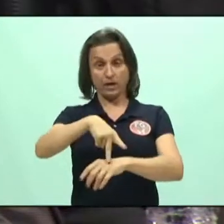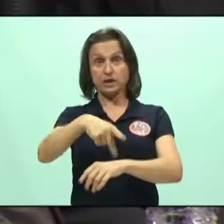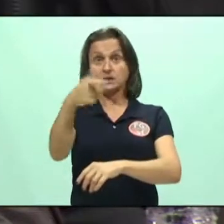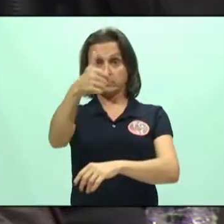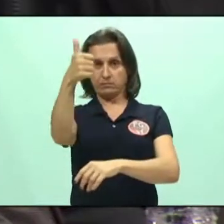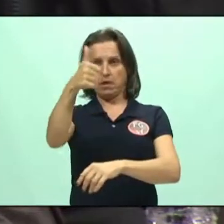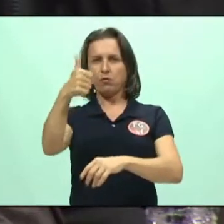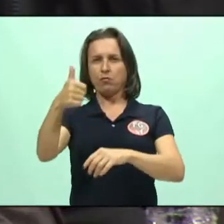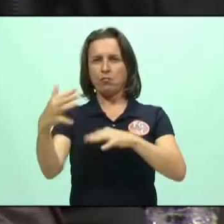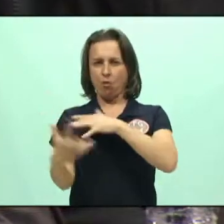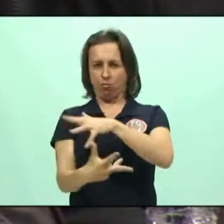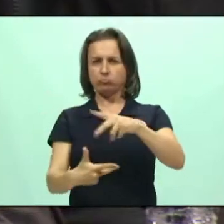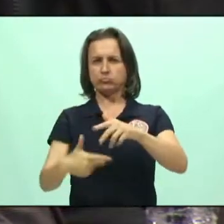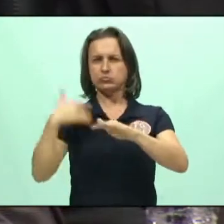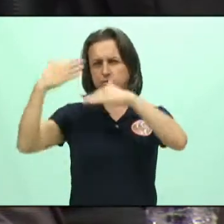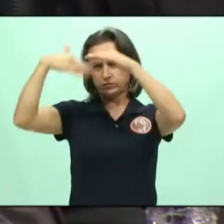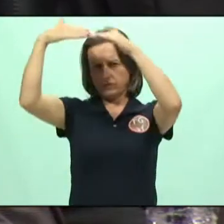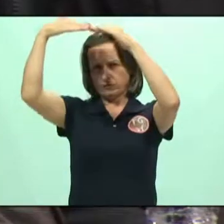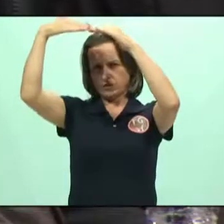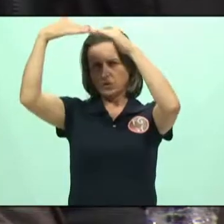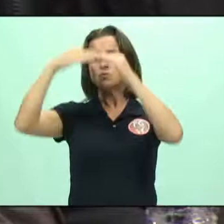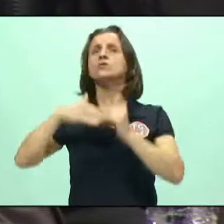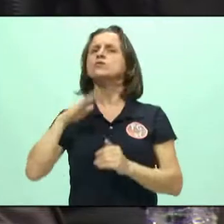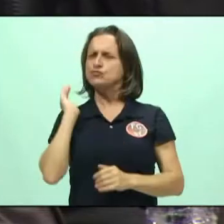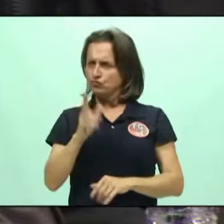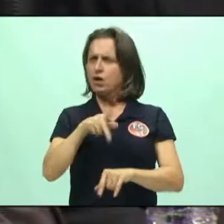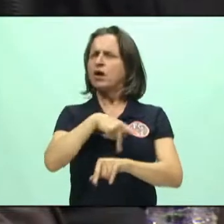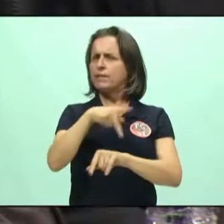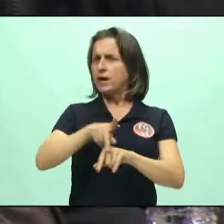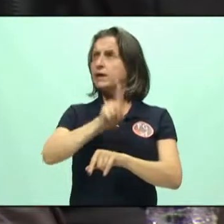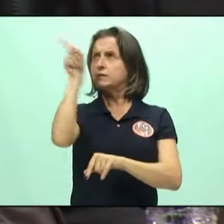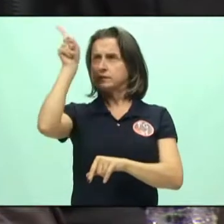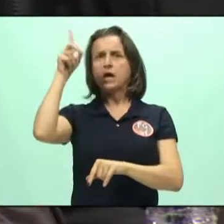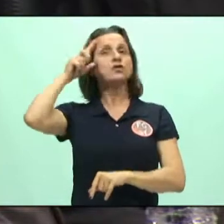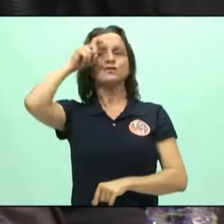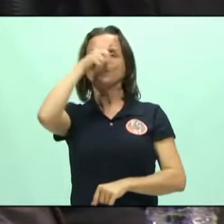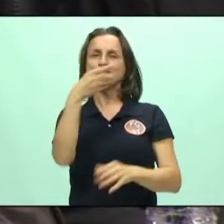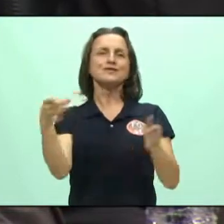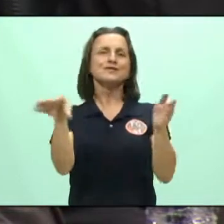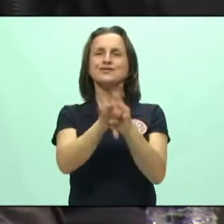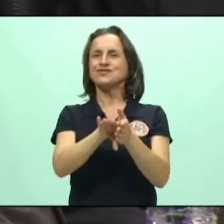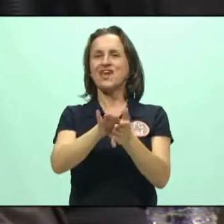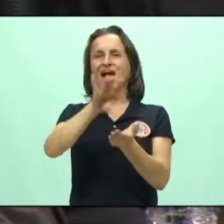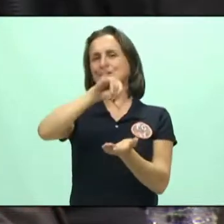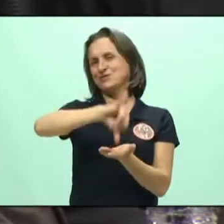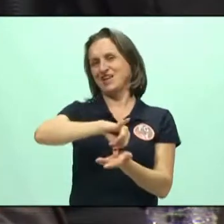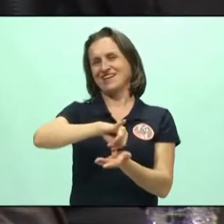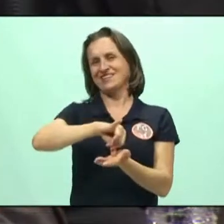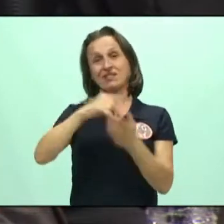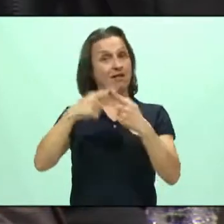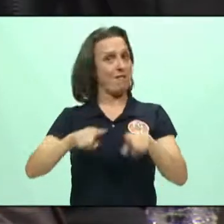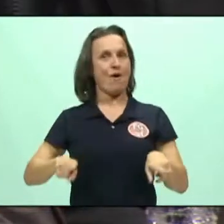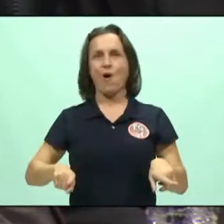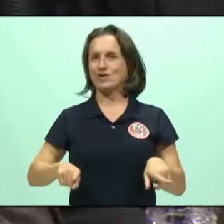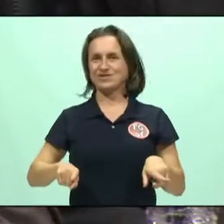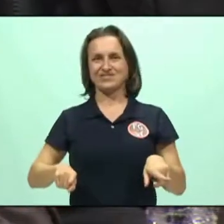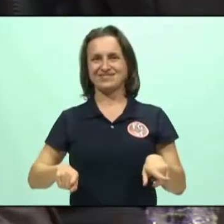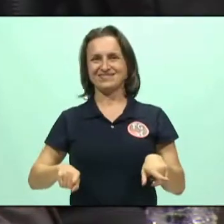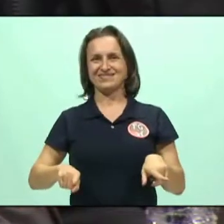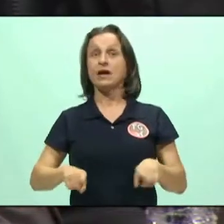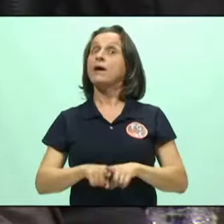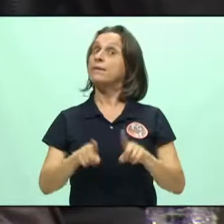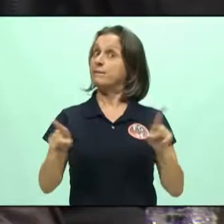ele já fazem isso ninguém tá inventando a roda nos países de primeiro mundo eles dificultam os carros chegar nos centros das cidades Mas eles